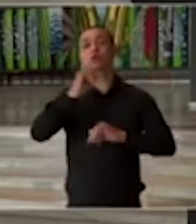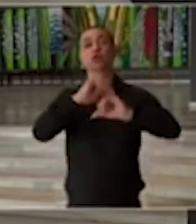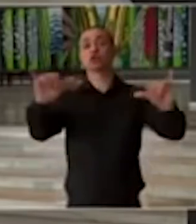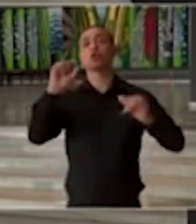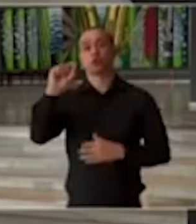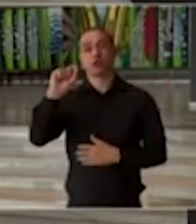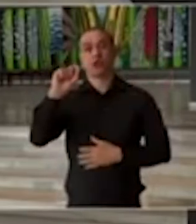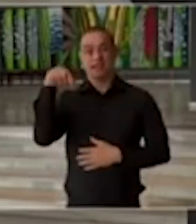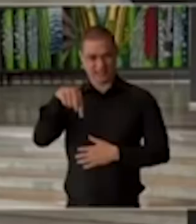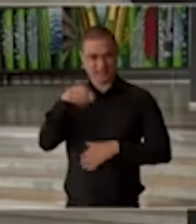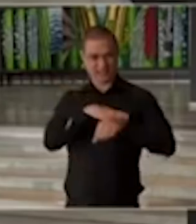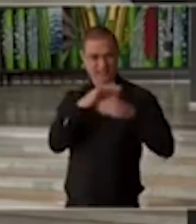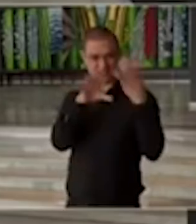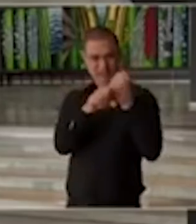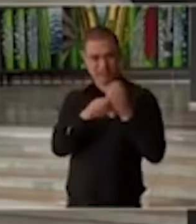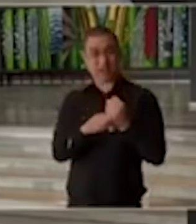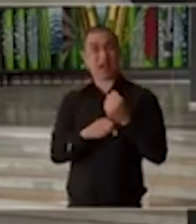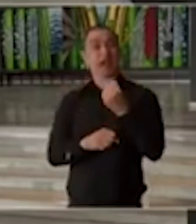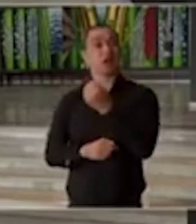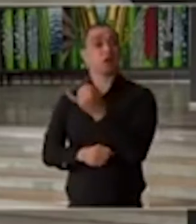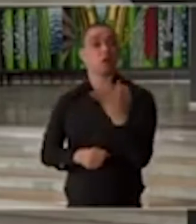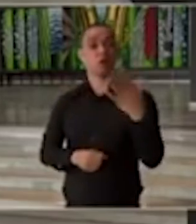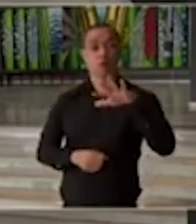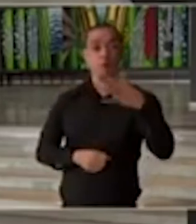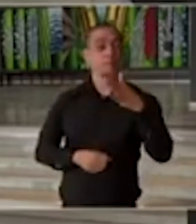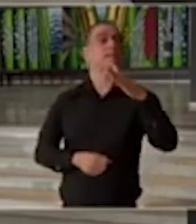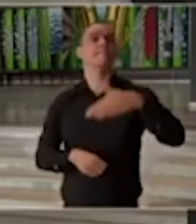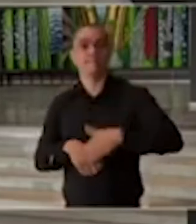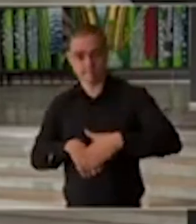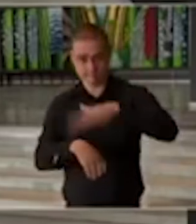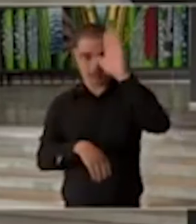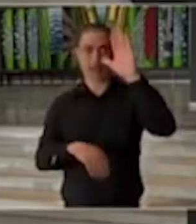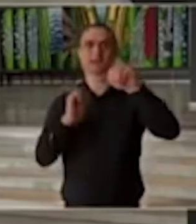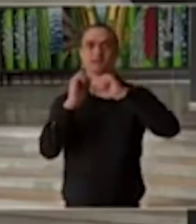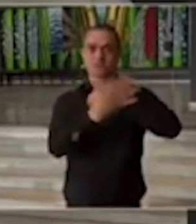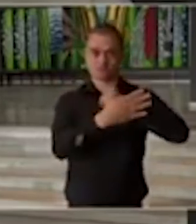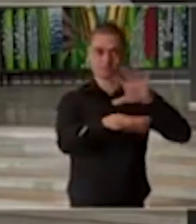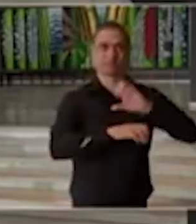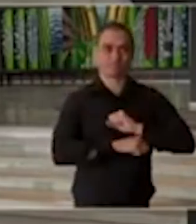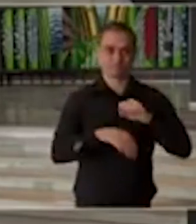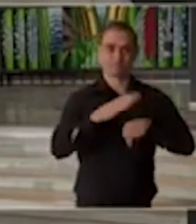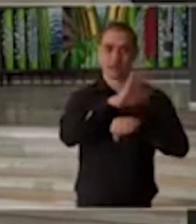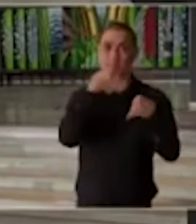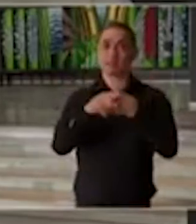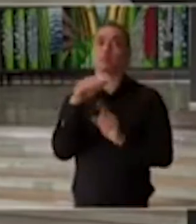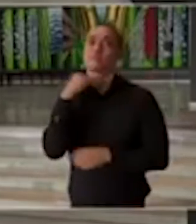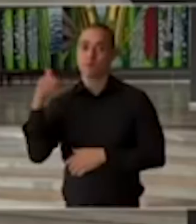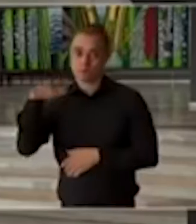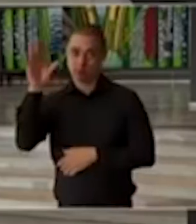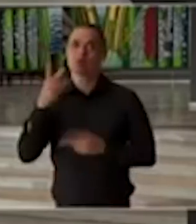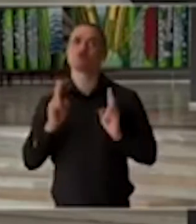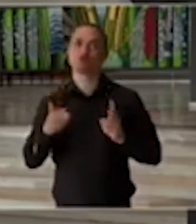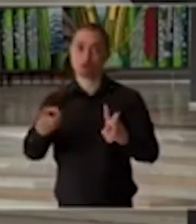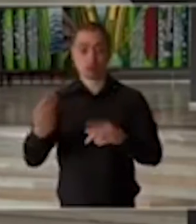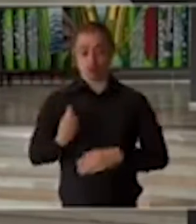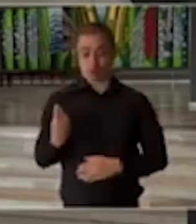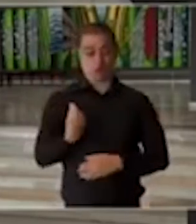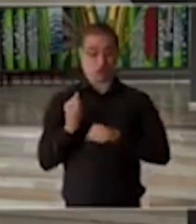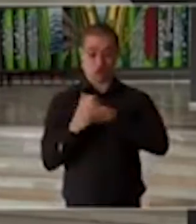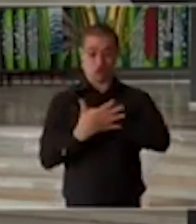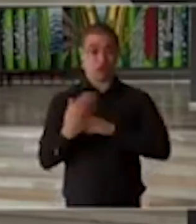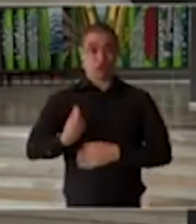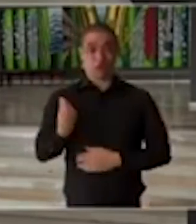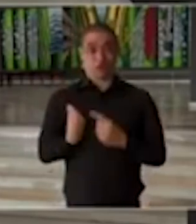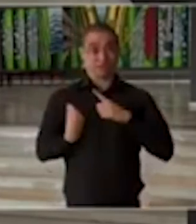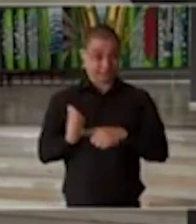A projeção continua sendo de termos mais casos e mais óbitos. Estamos ainda com a presença, enquanto